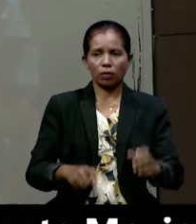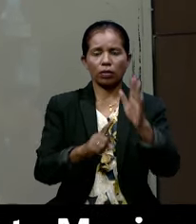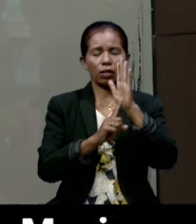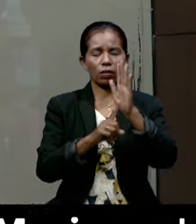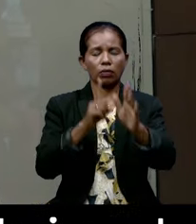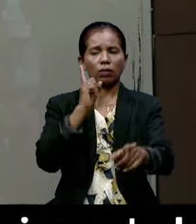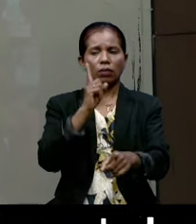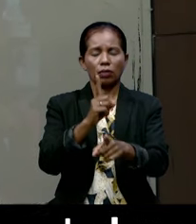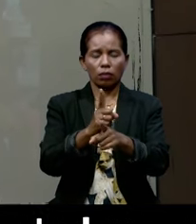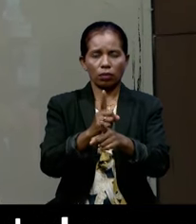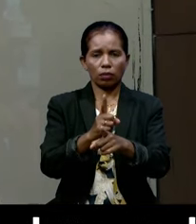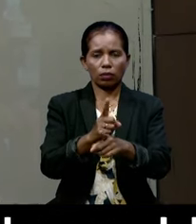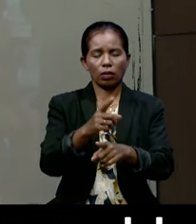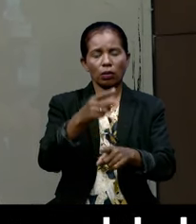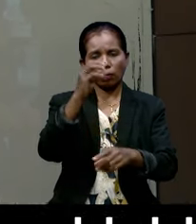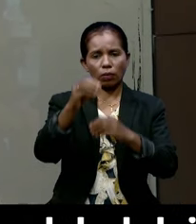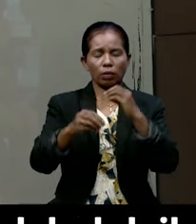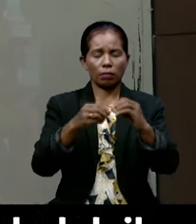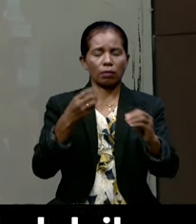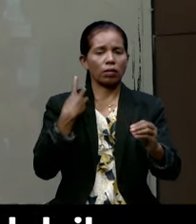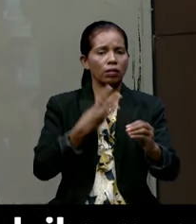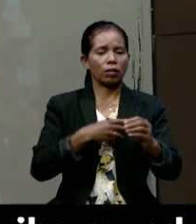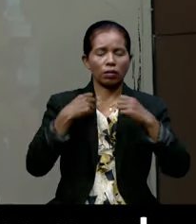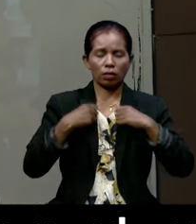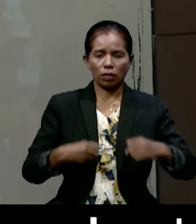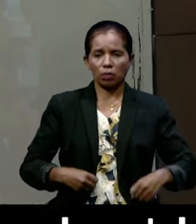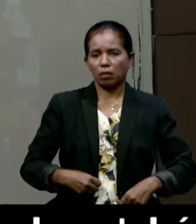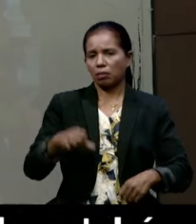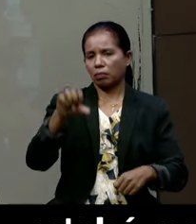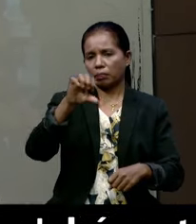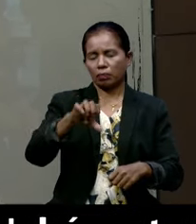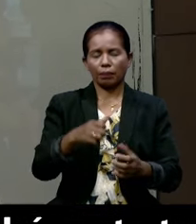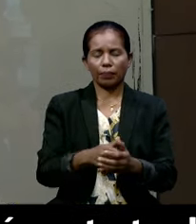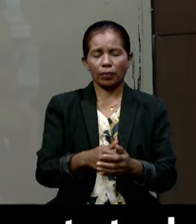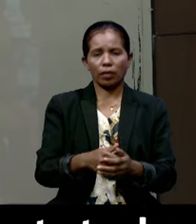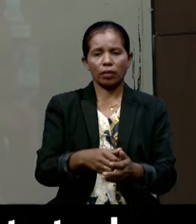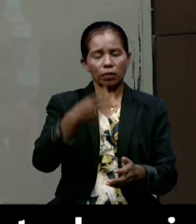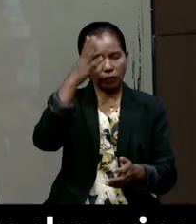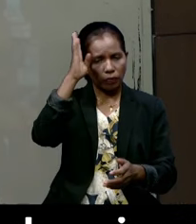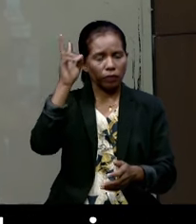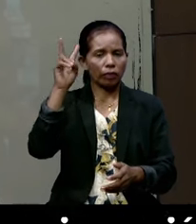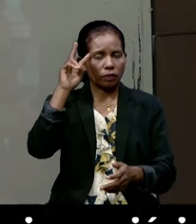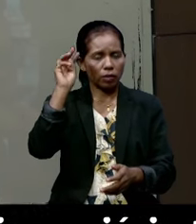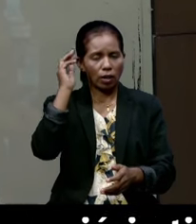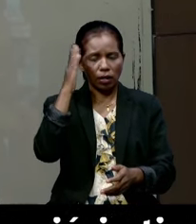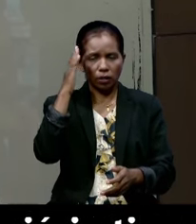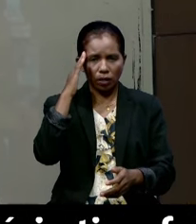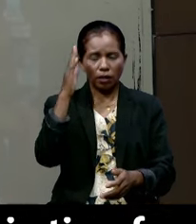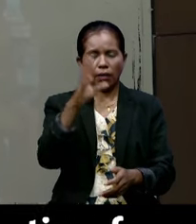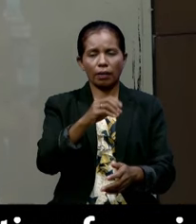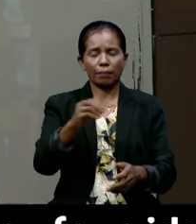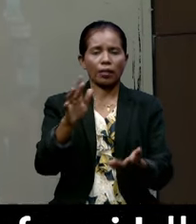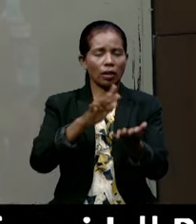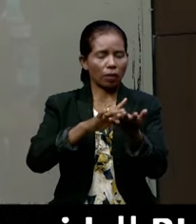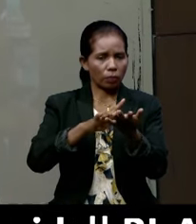mololos no momos, cada que tem raio em saúde em atlos. Senhor vice, até ne, ali informa, aimoruk